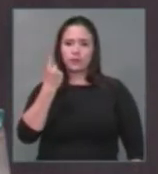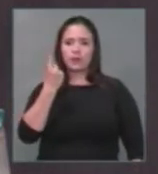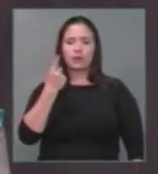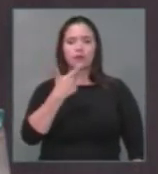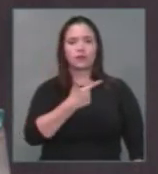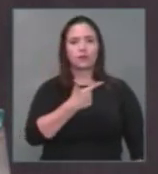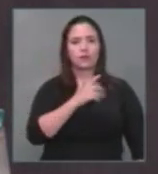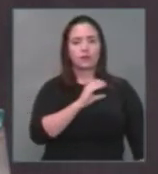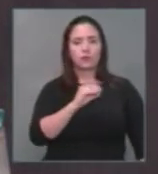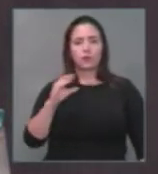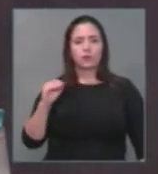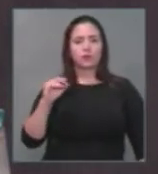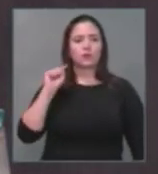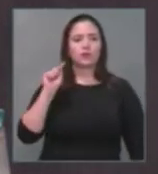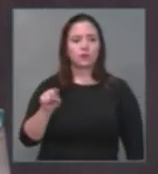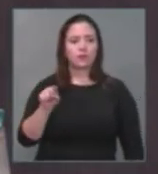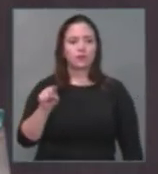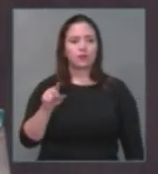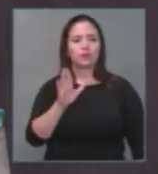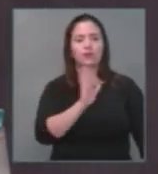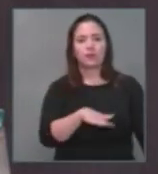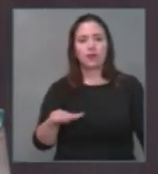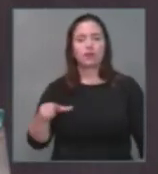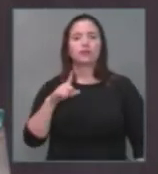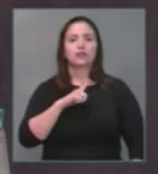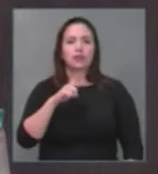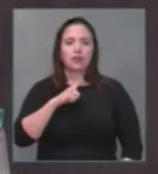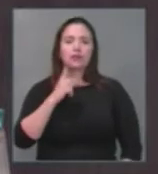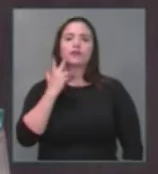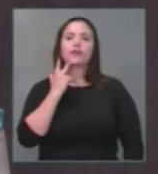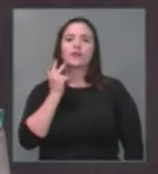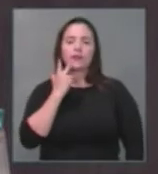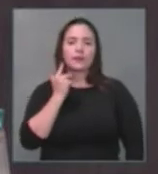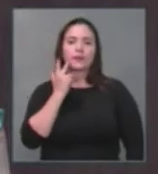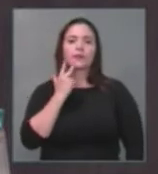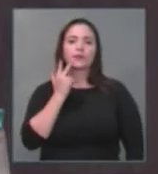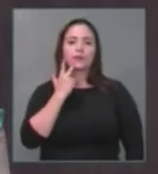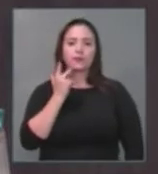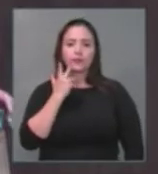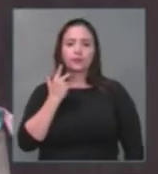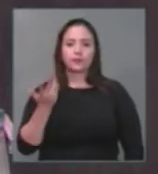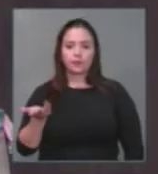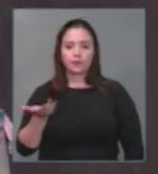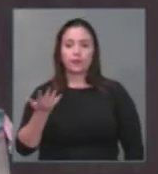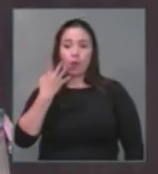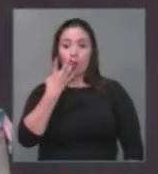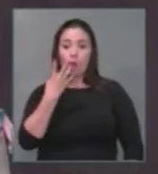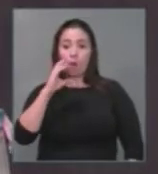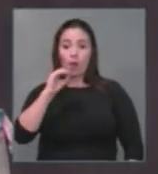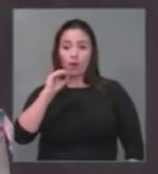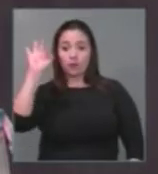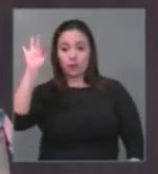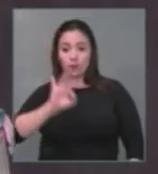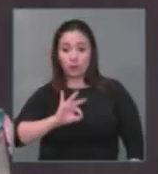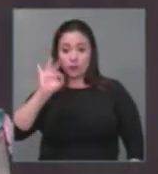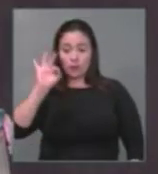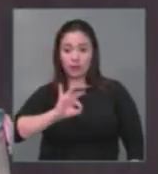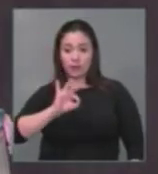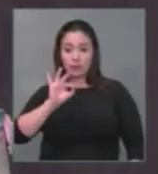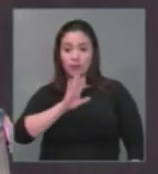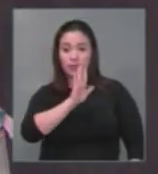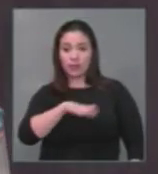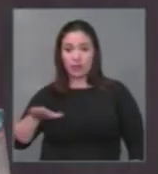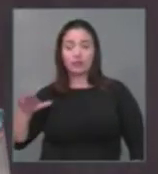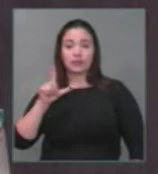1.200.000 crianças são cearenses. O Ceará, 40% das crianças brasileiras estão na pobreza ou